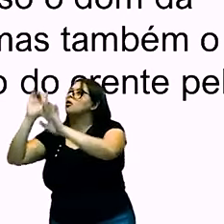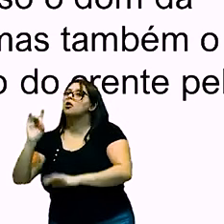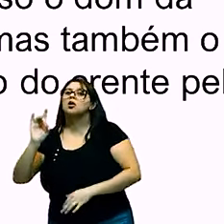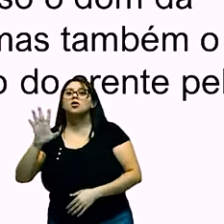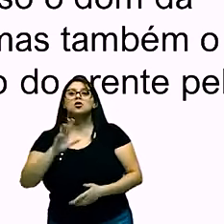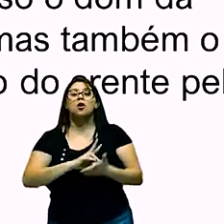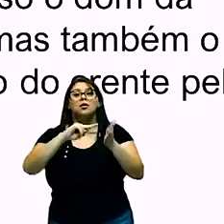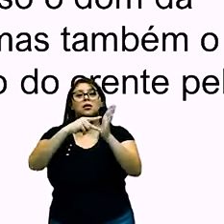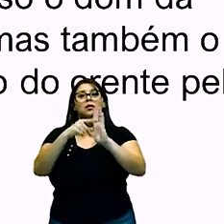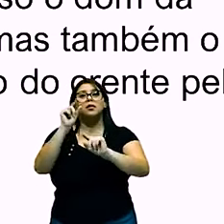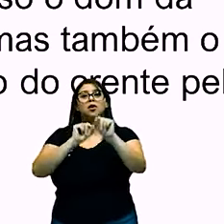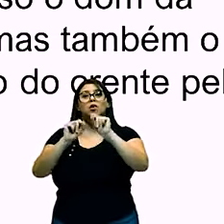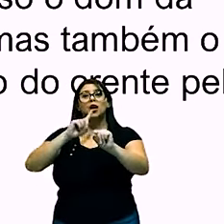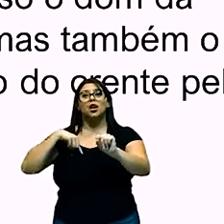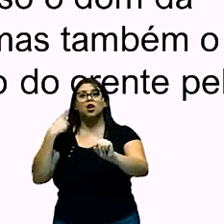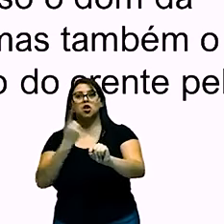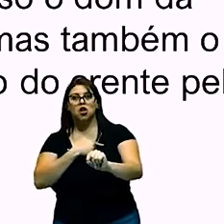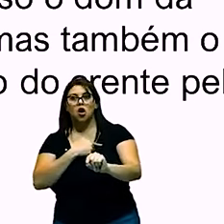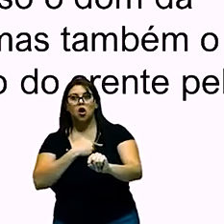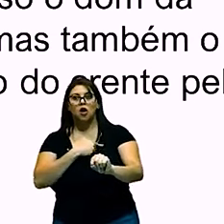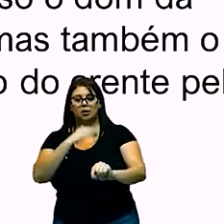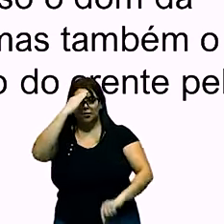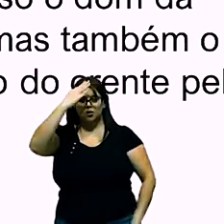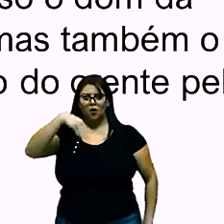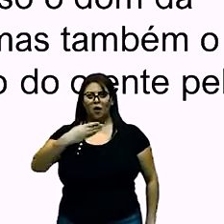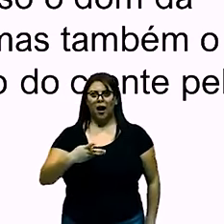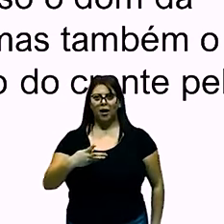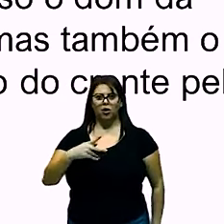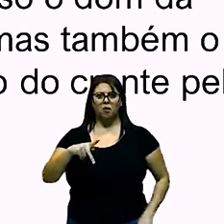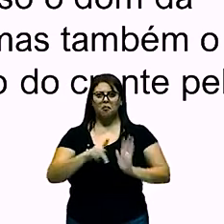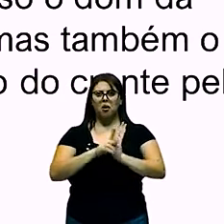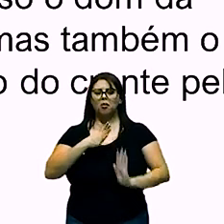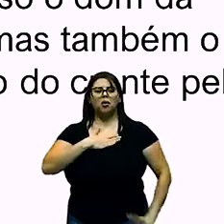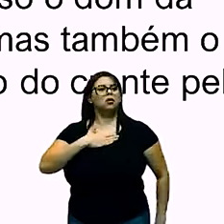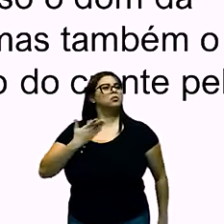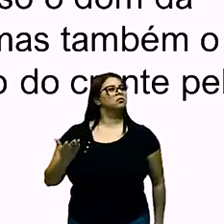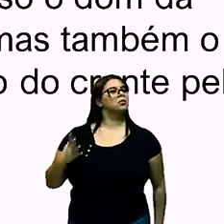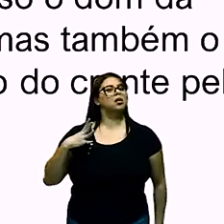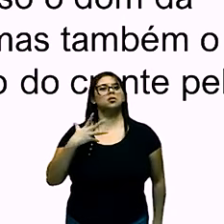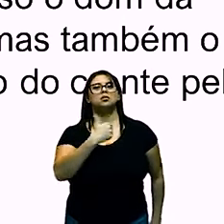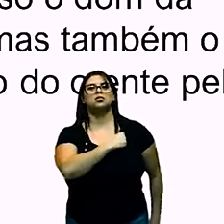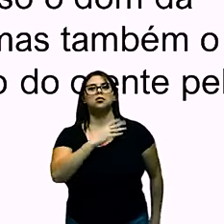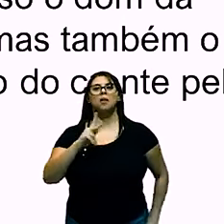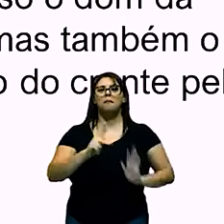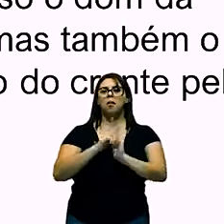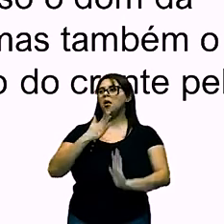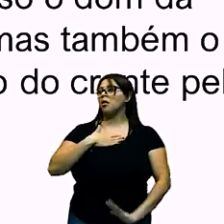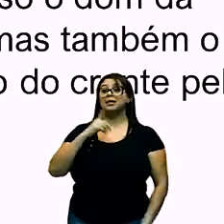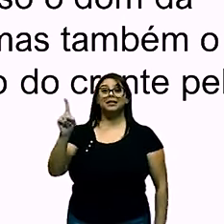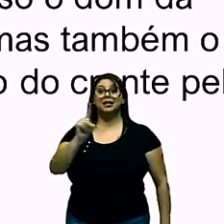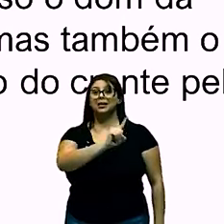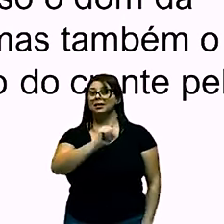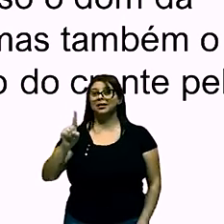seres humanos, não temos méritos para que sejamos louvados por nossa salvação. Toda a glória é devida a Deus, por isso